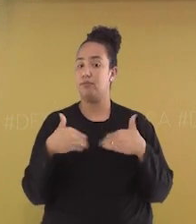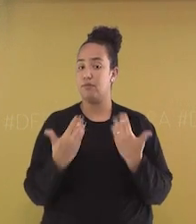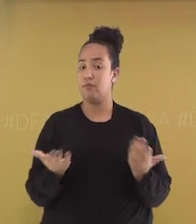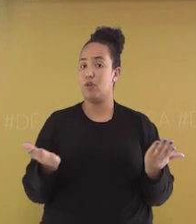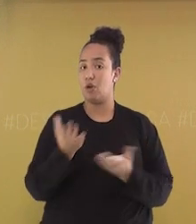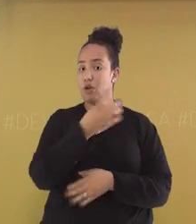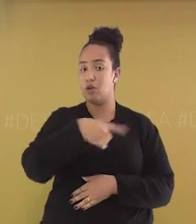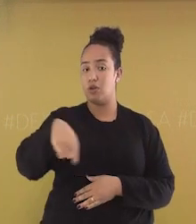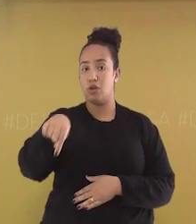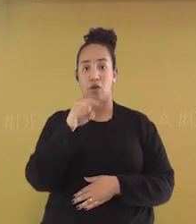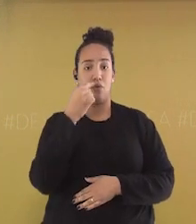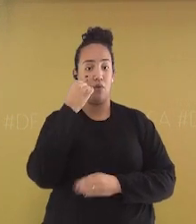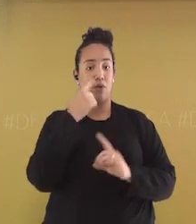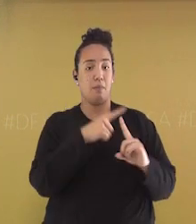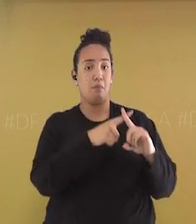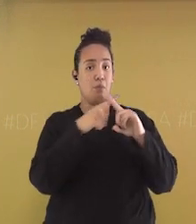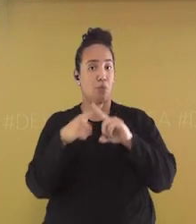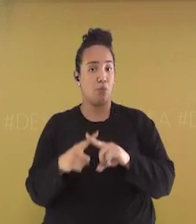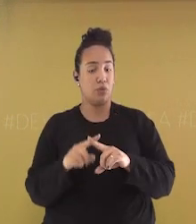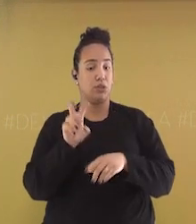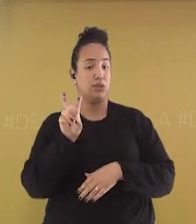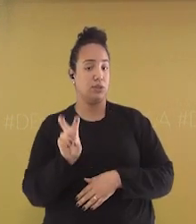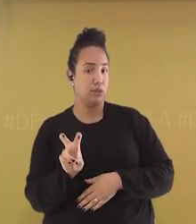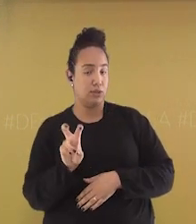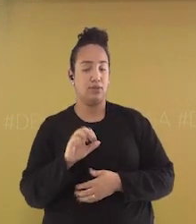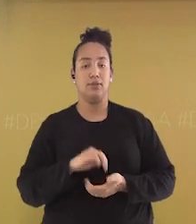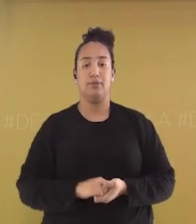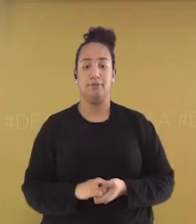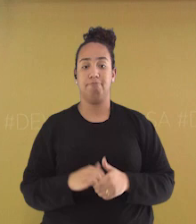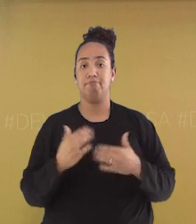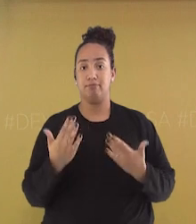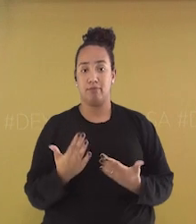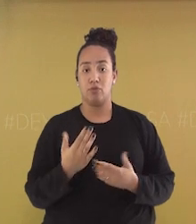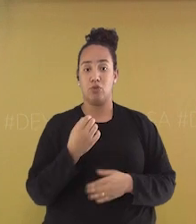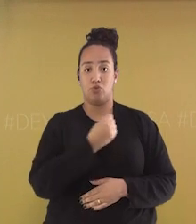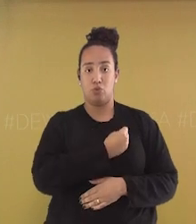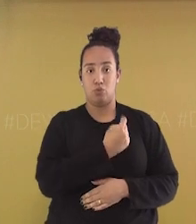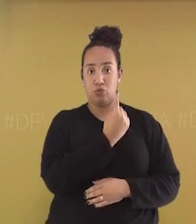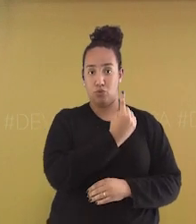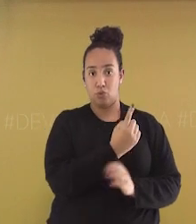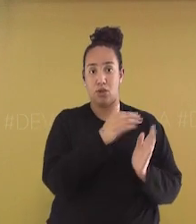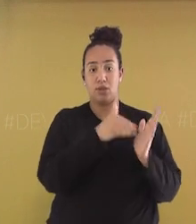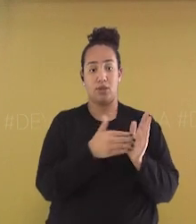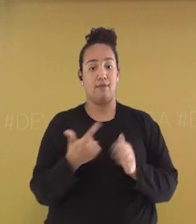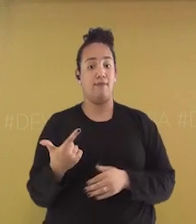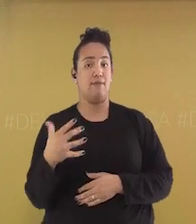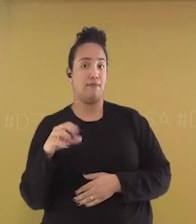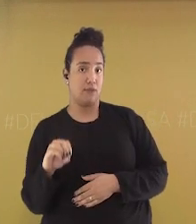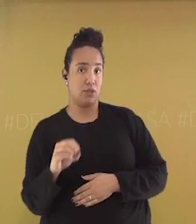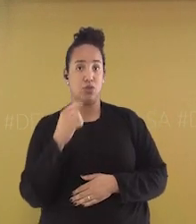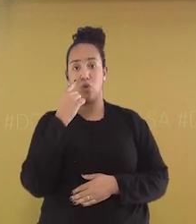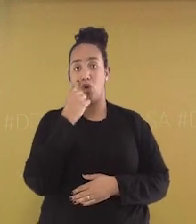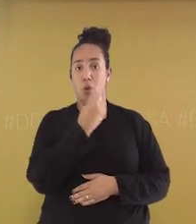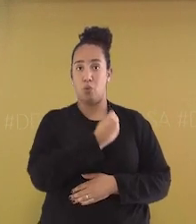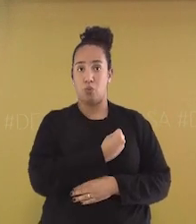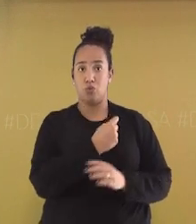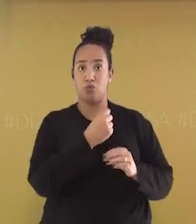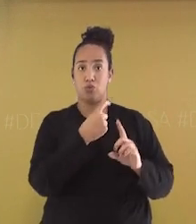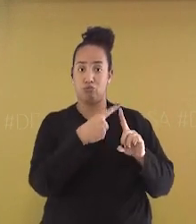No intervalo do 1 ao 20, temos que os múltiplos de 5 depois dele são